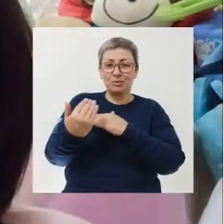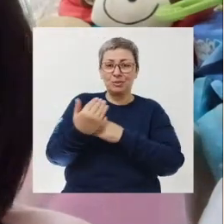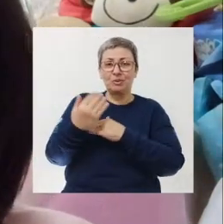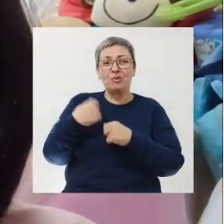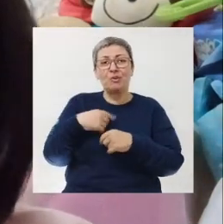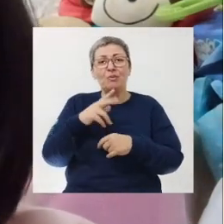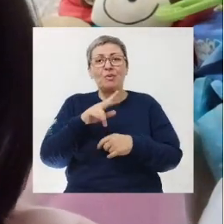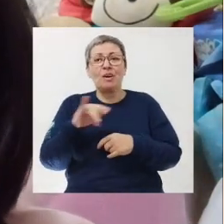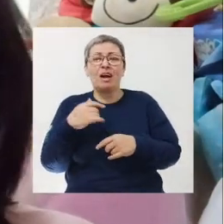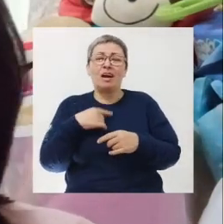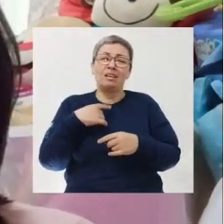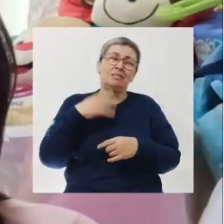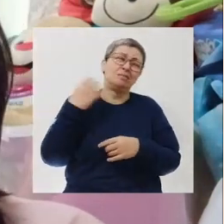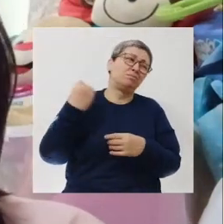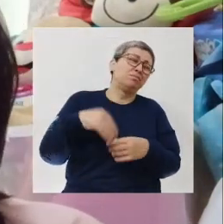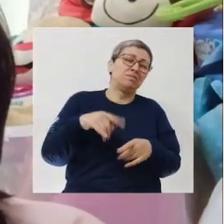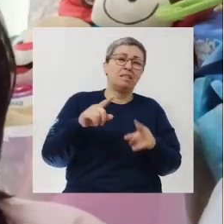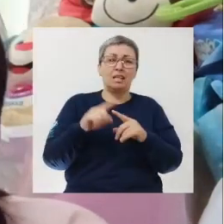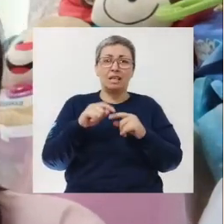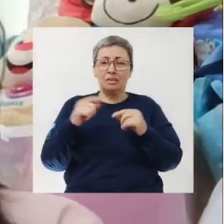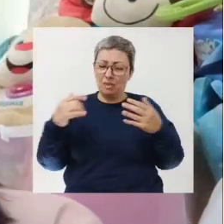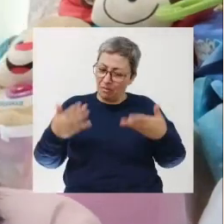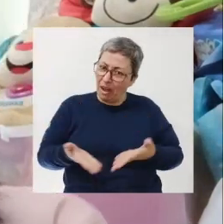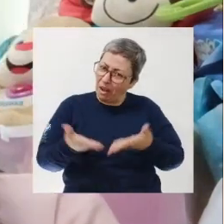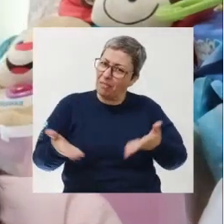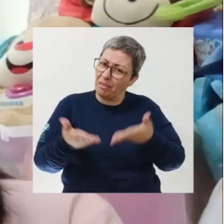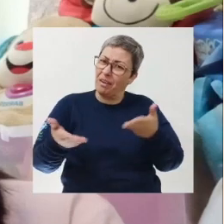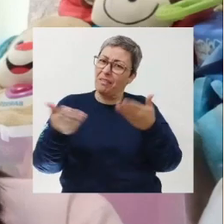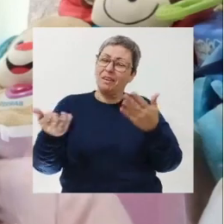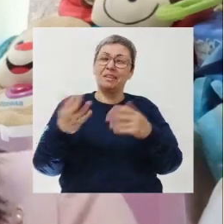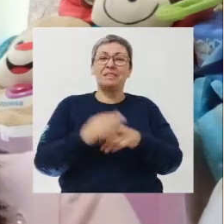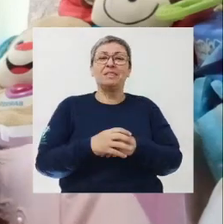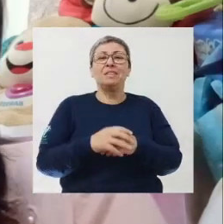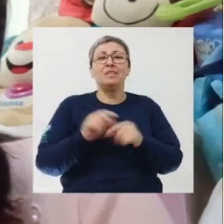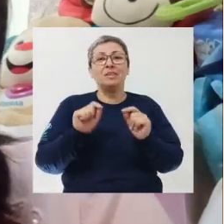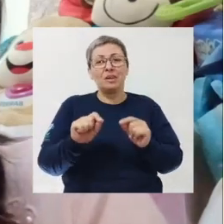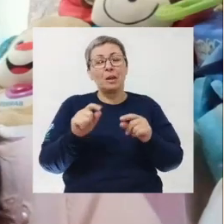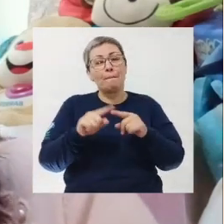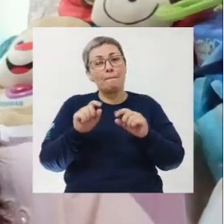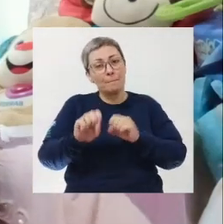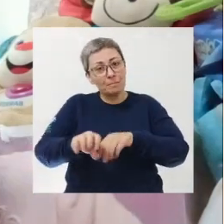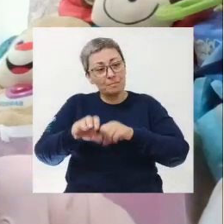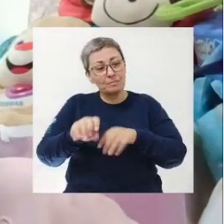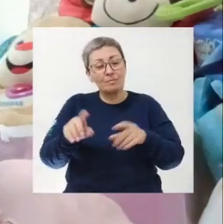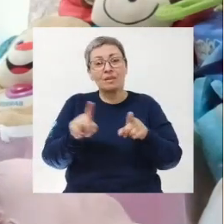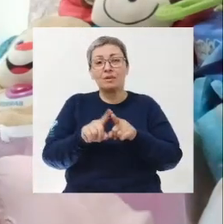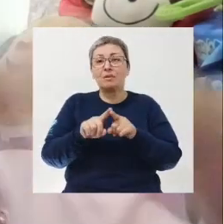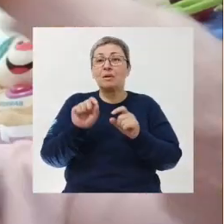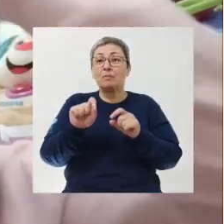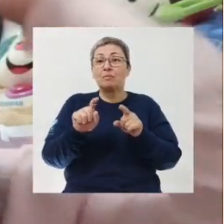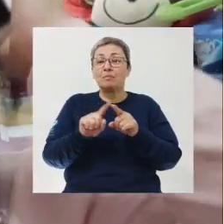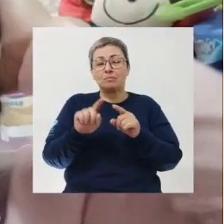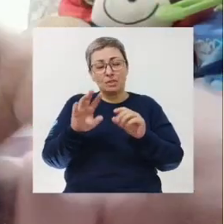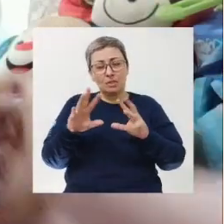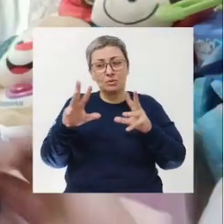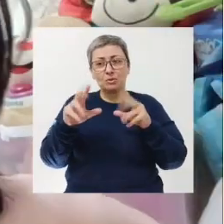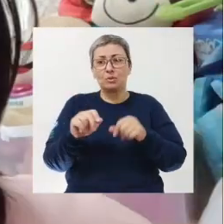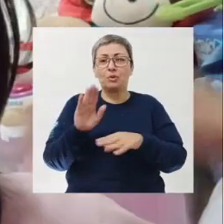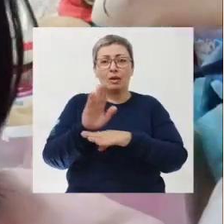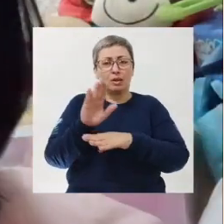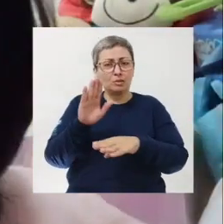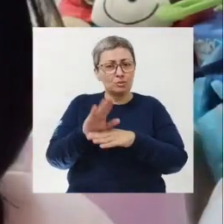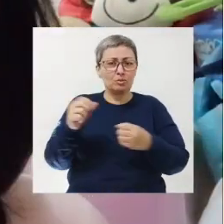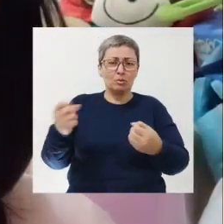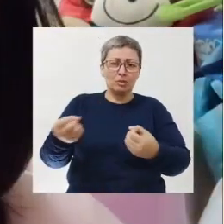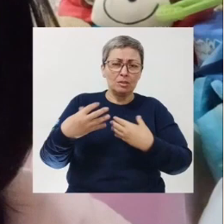para ajudar a gente quando a gente fala que tá desanimada, aquele choque de ânimo, né? E ensinar, né? Porque elas também